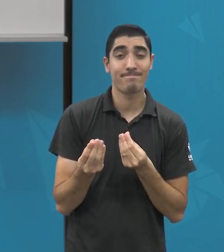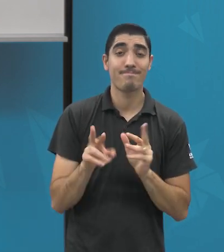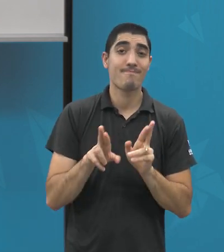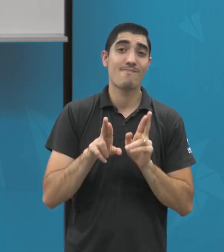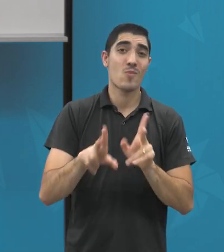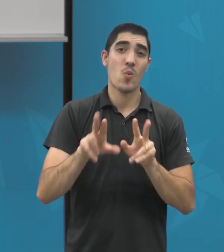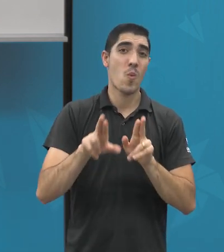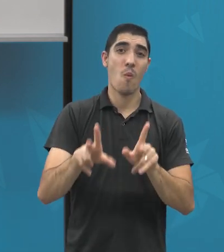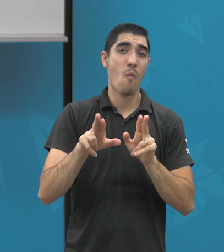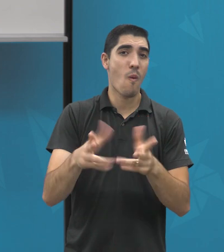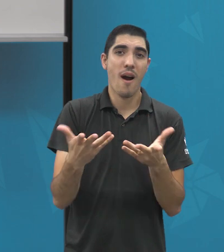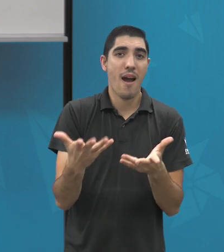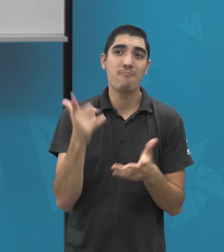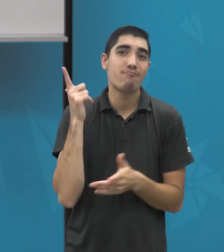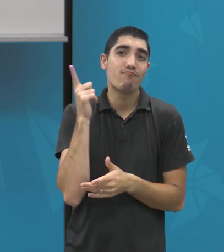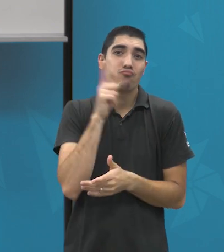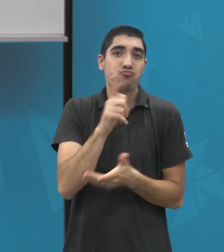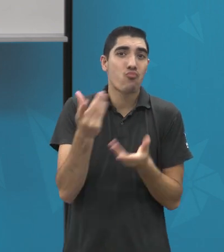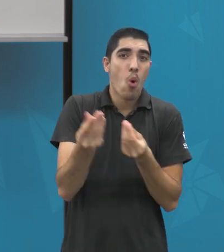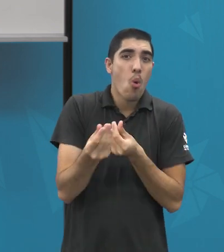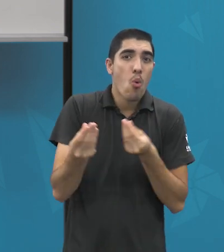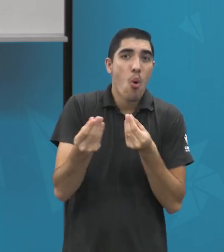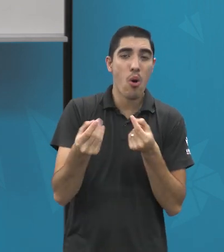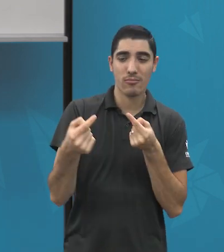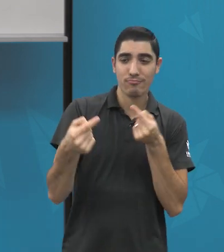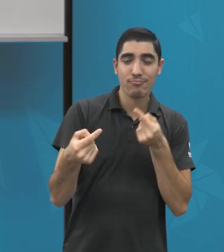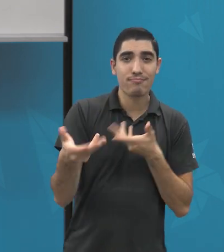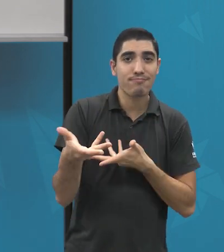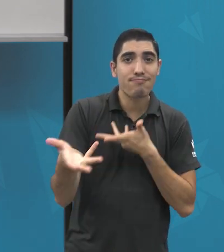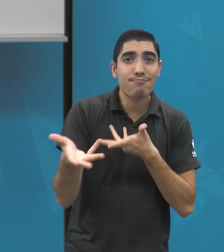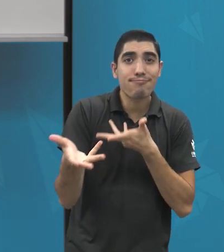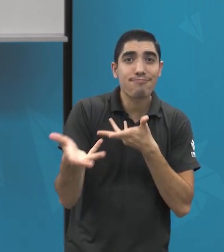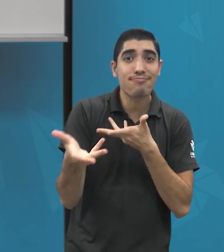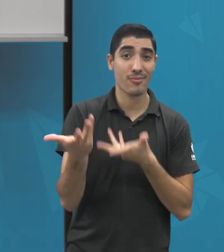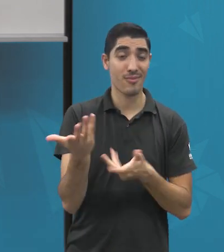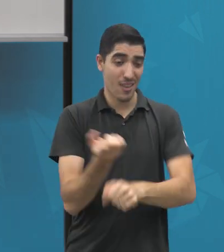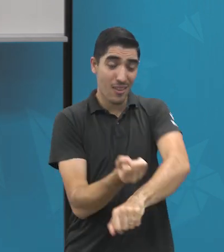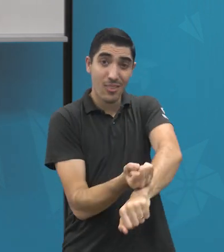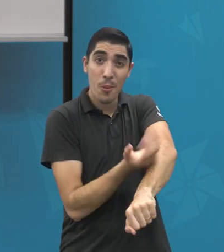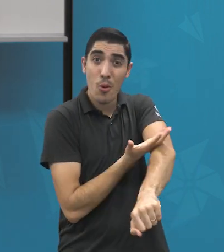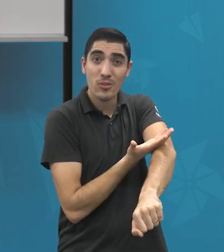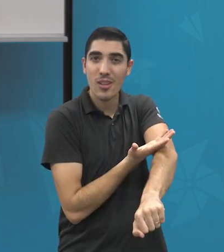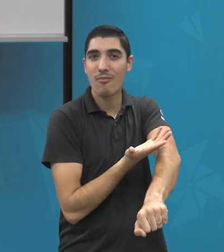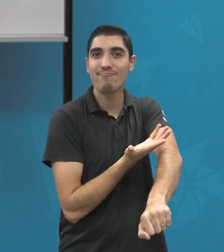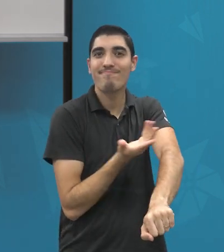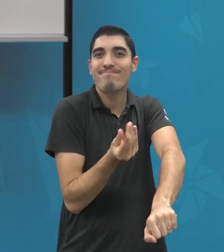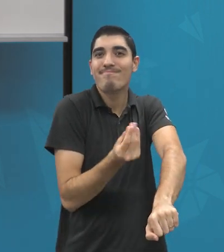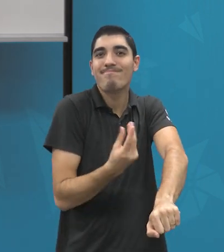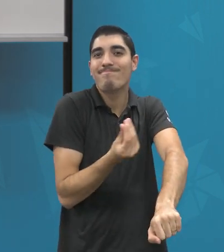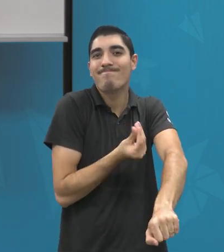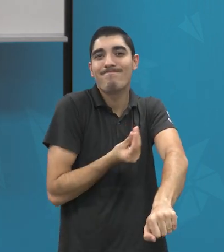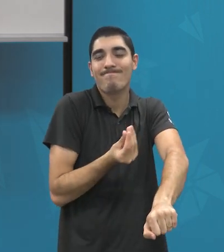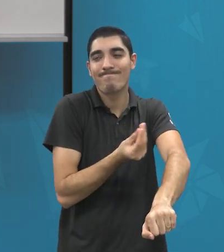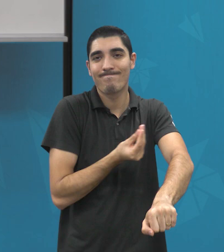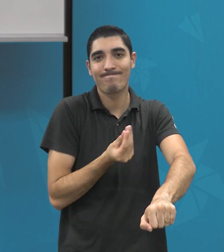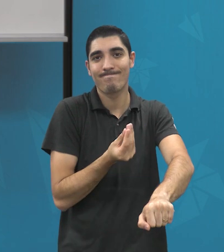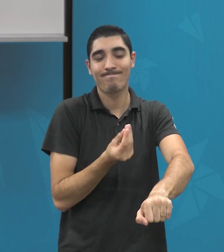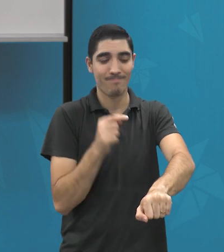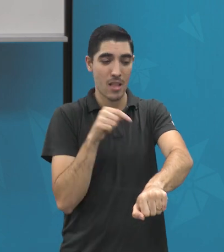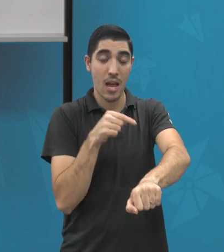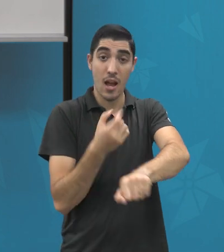que vai levar a discussão para o campo das emoções, e nós sabemos que as emoções muitas